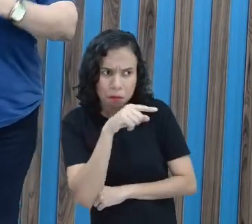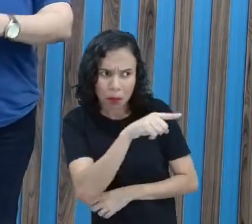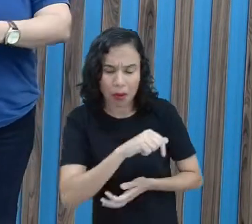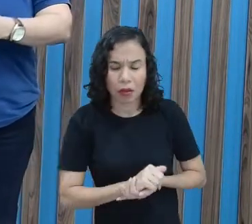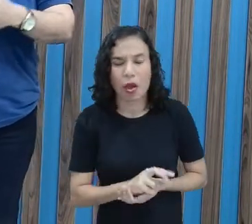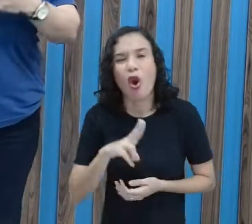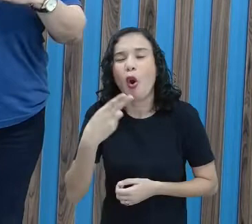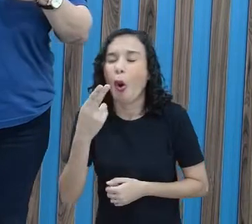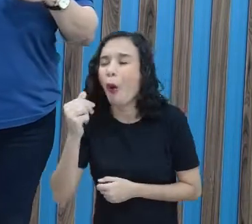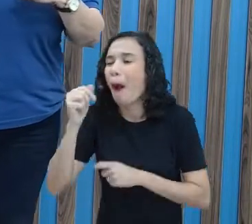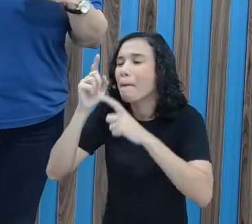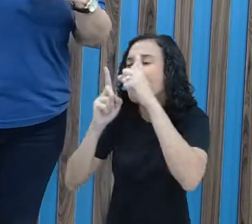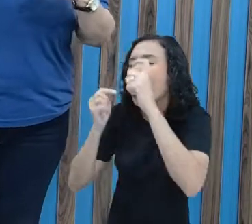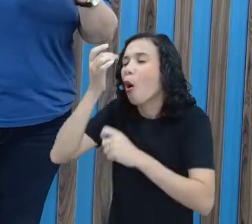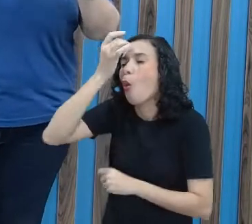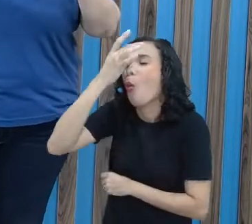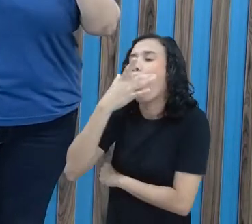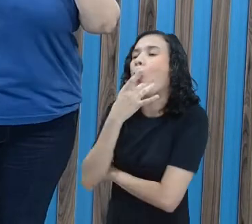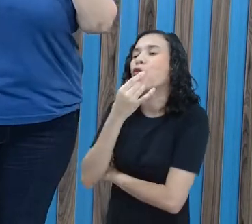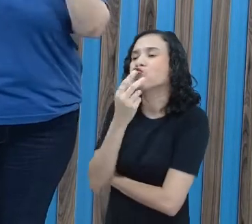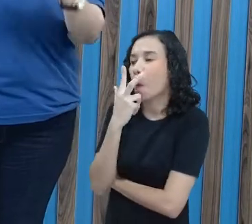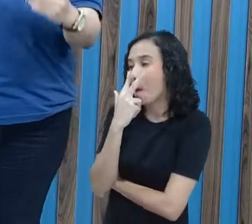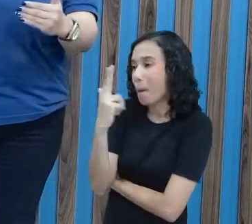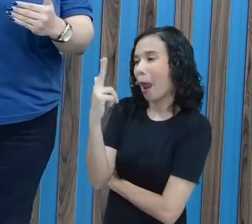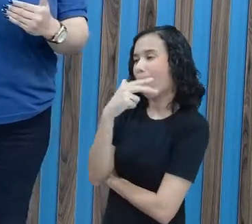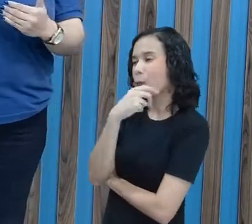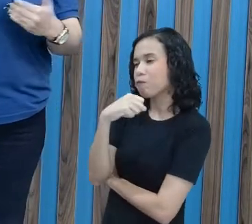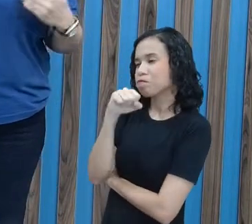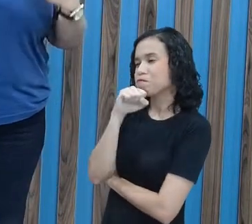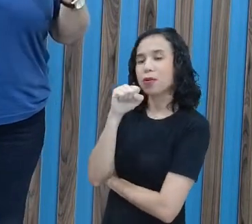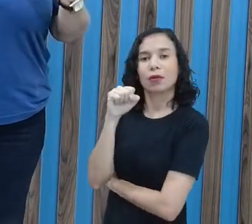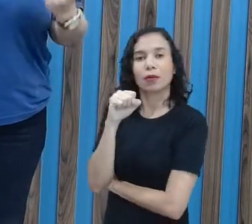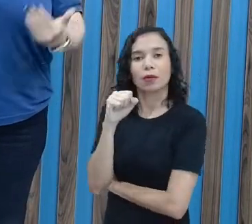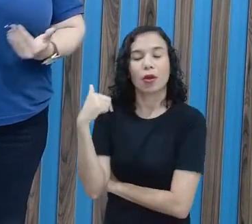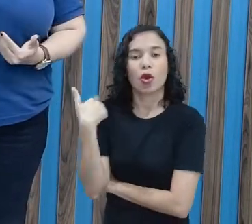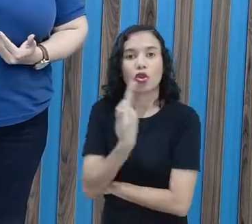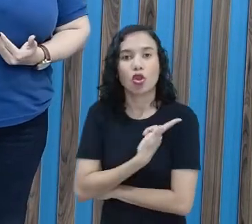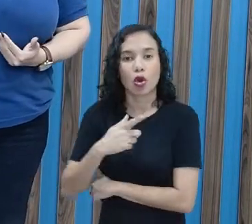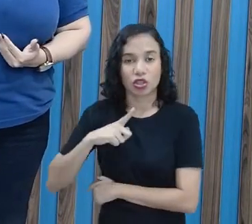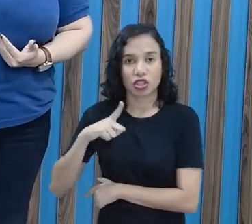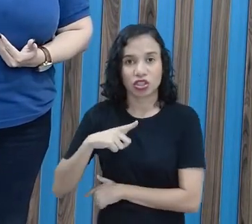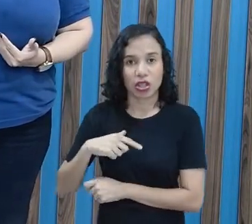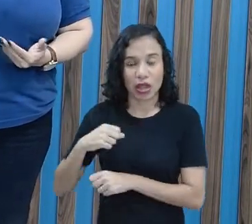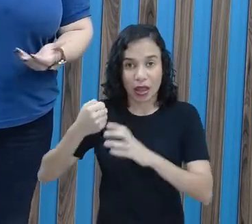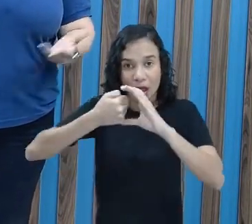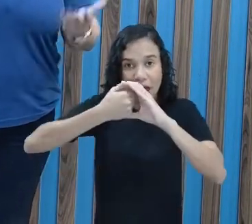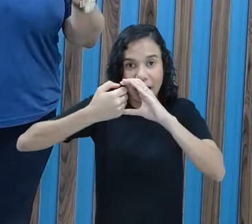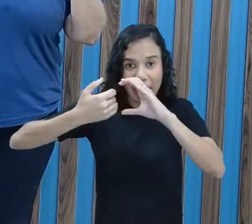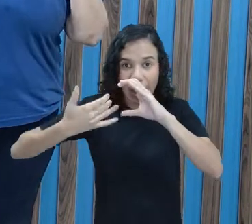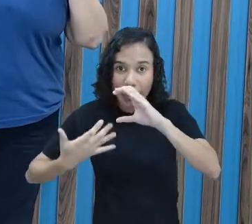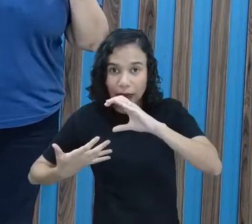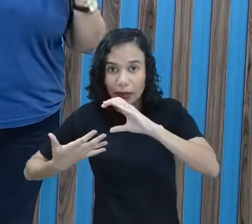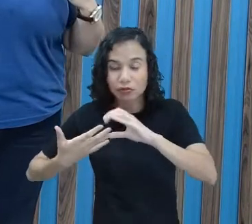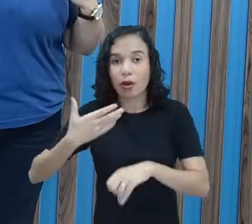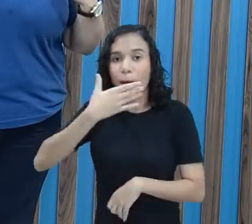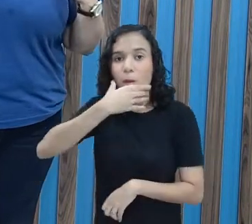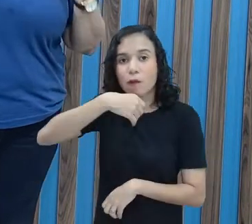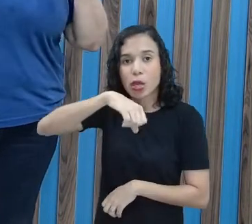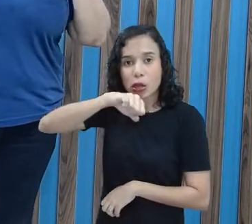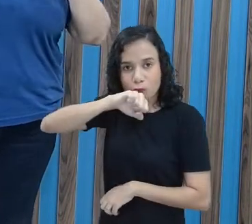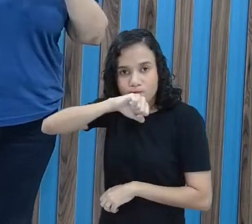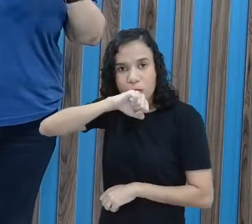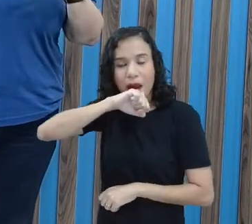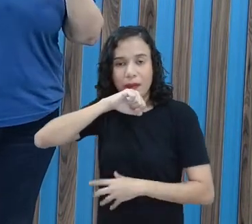a aparência também, né? Ou seja, a gente vai herdando características dos nossos